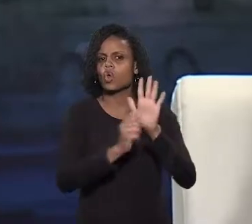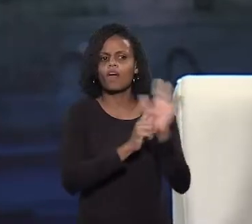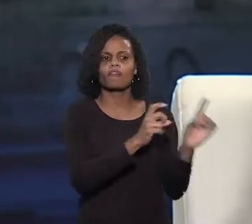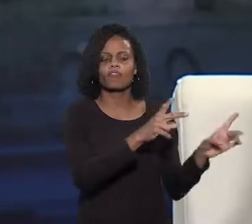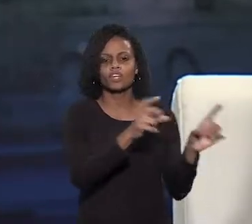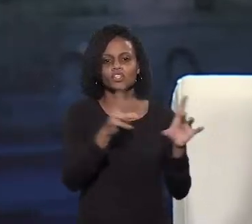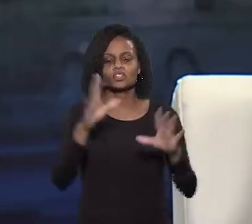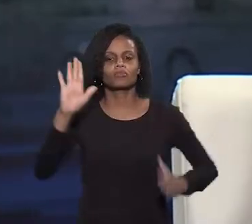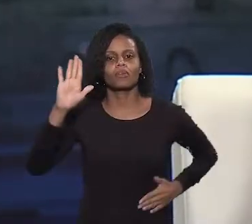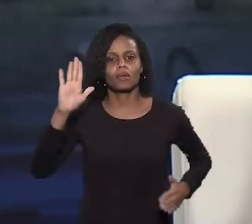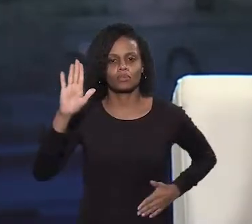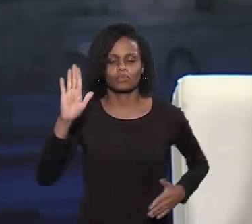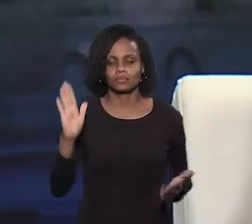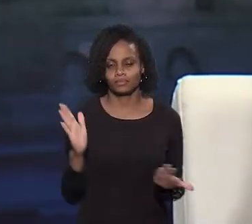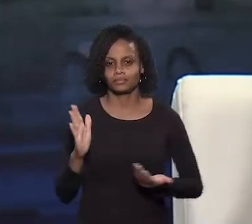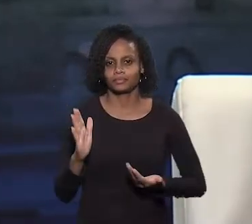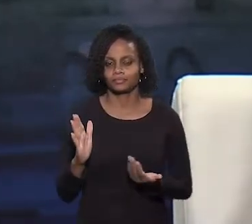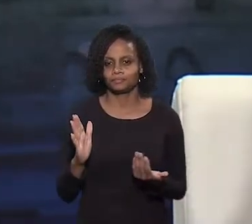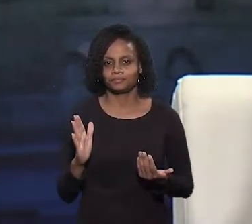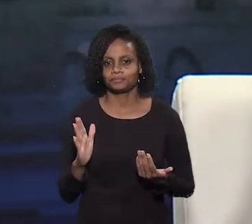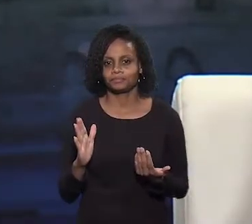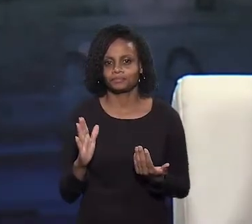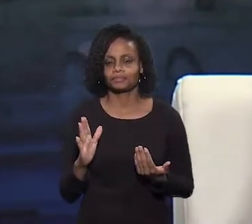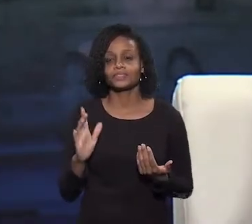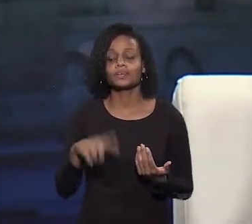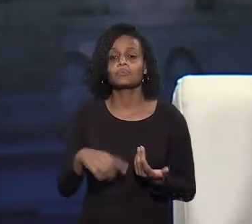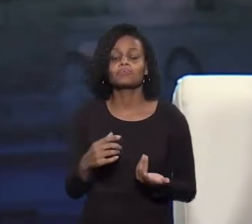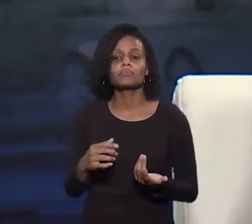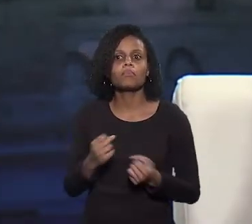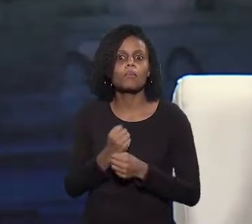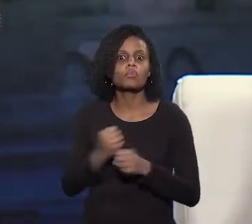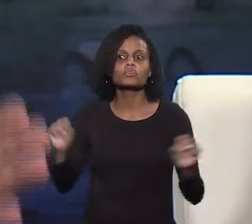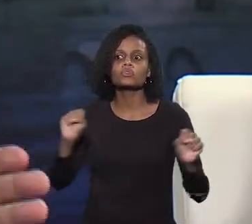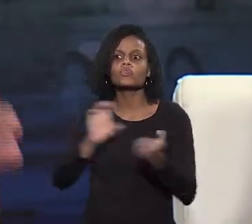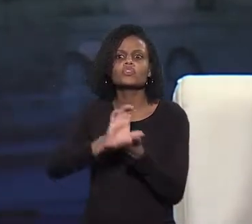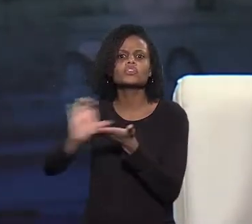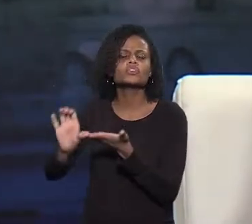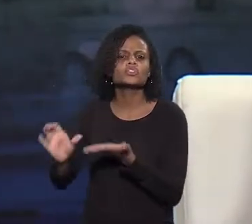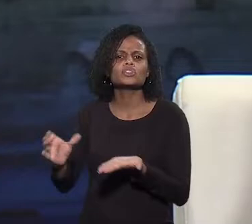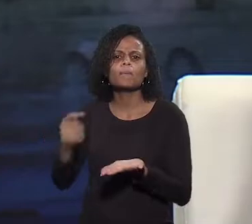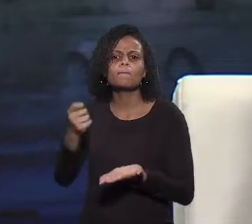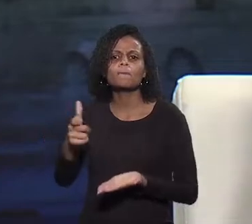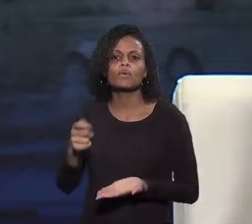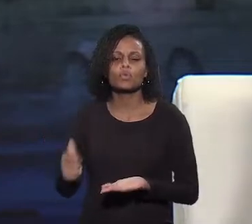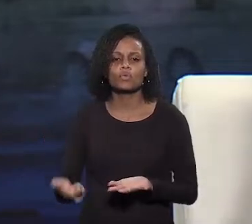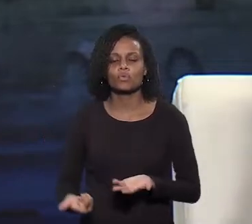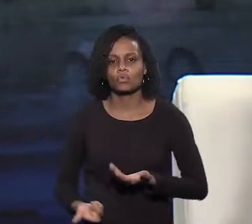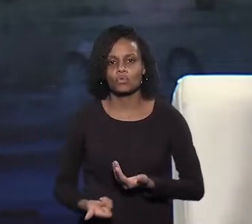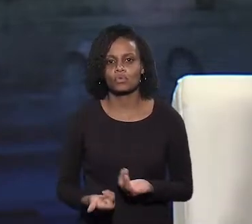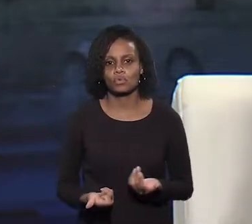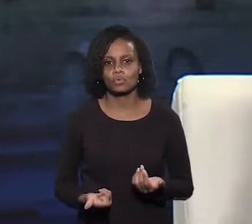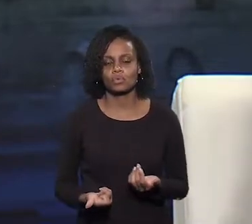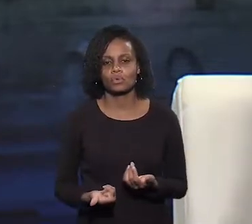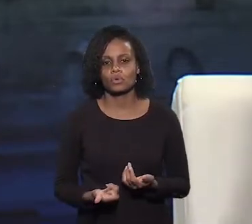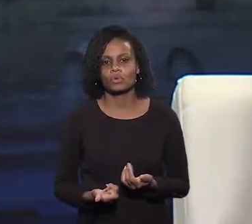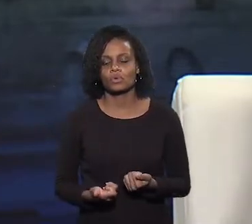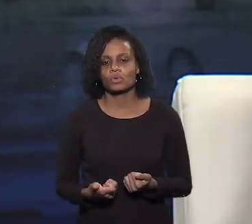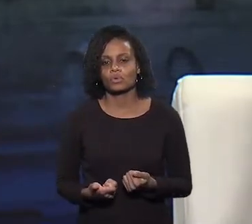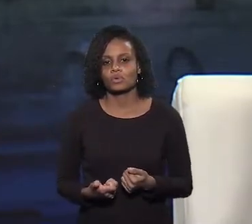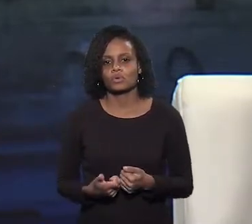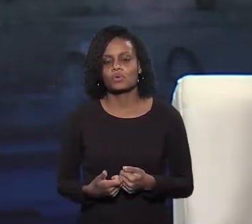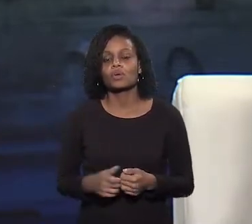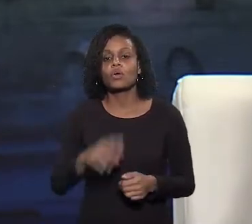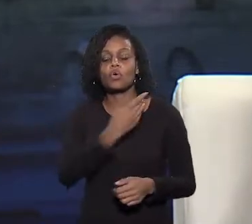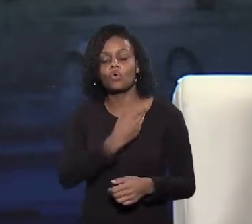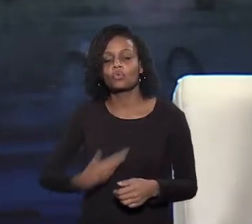absurdo investir tão pouco para tanto benefício. O governo federal abriu a possibilidade das políticas públicas, mas o que a gente faz